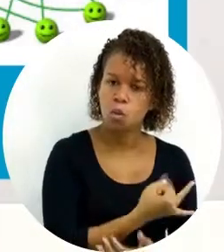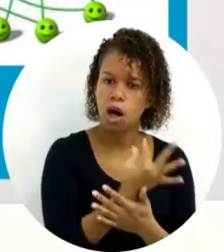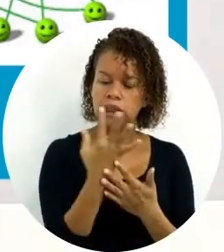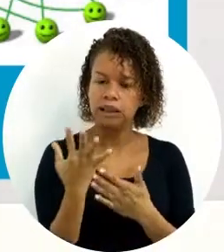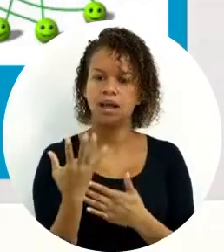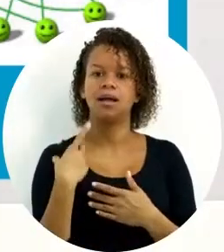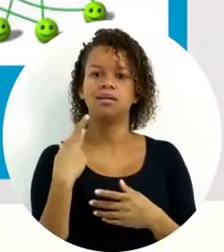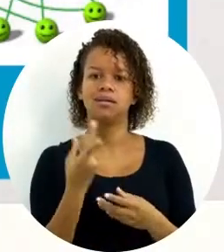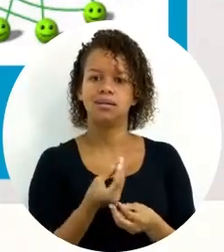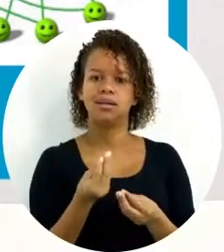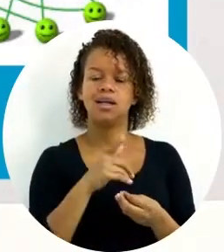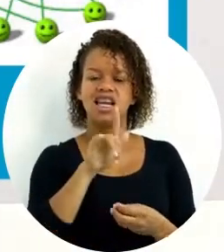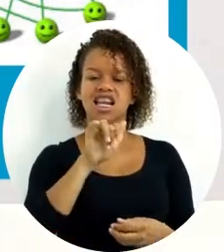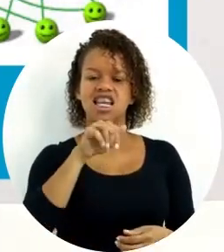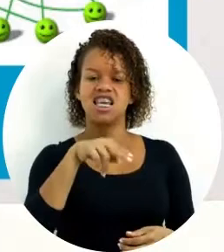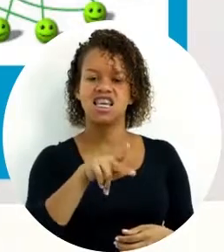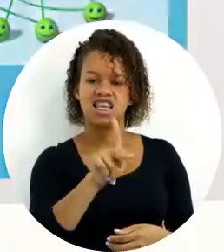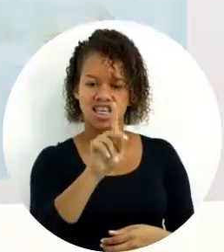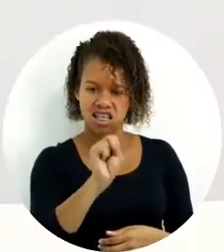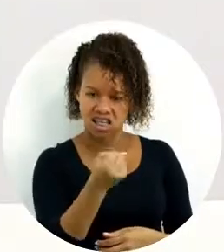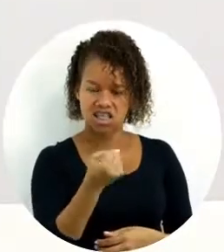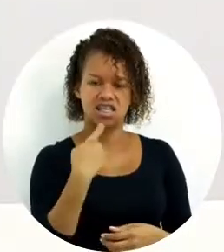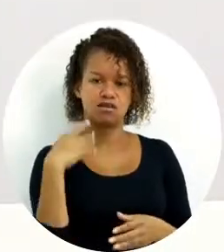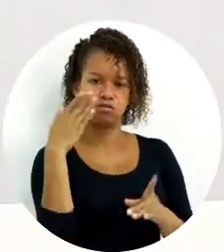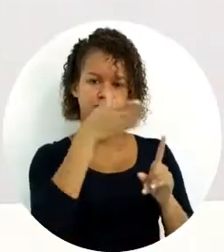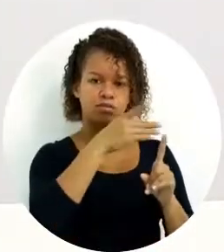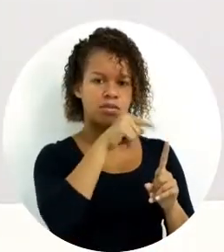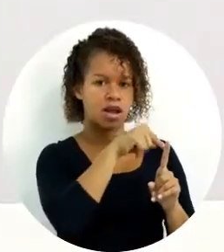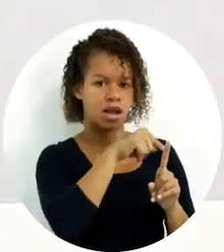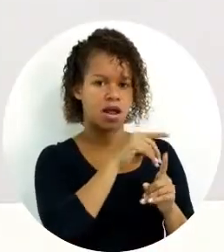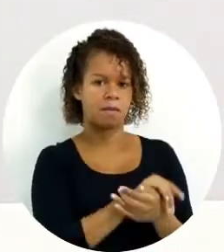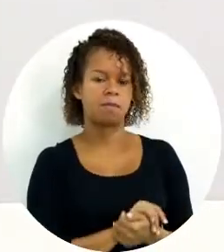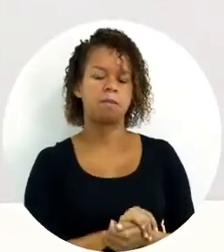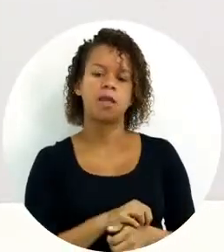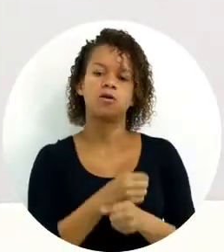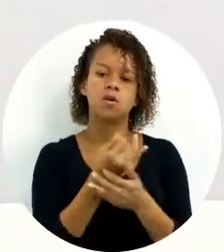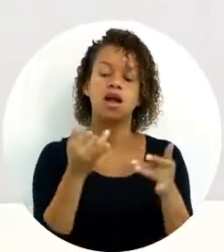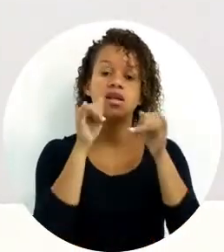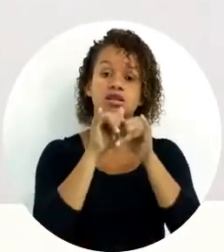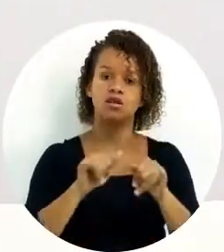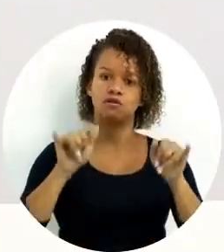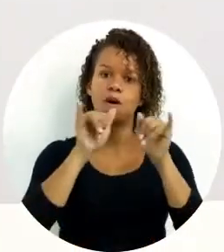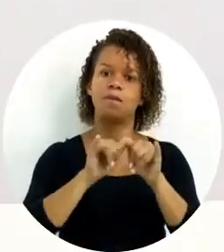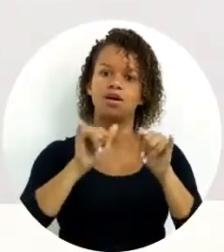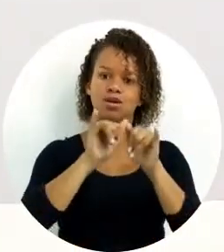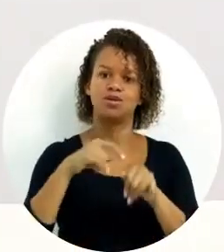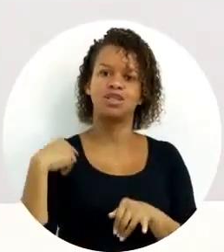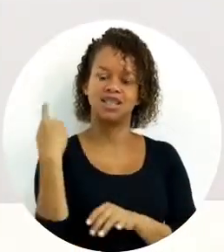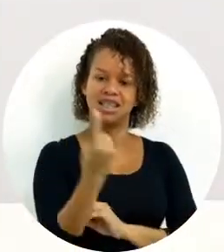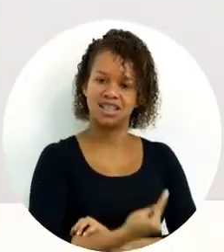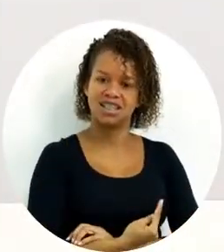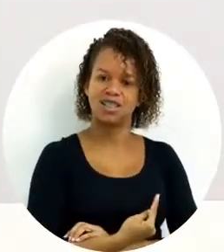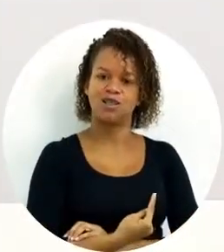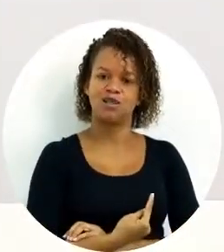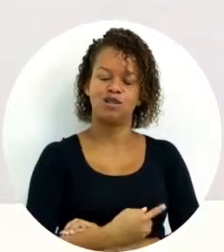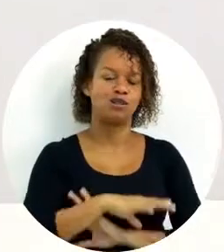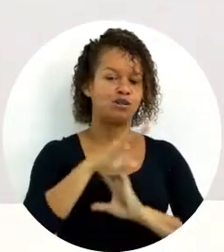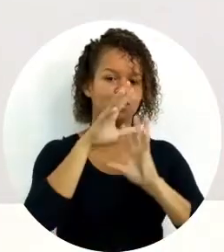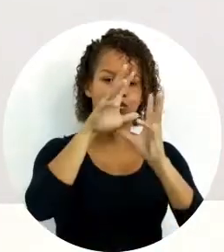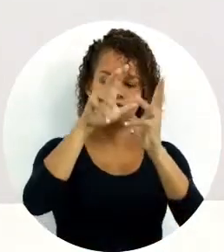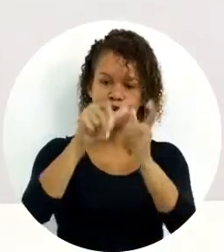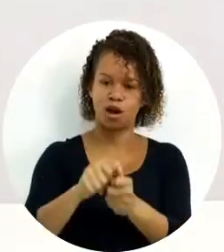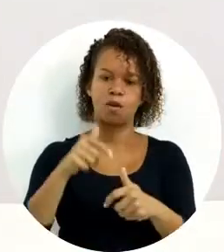qualidade de links apontados para ela. Então, são essas informações que a gente, em